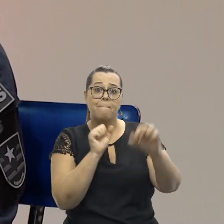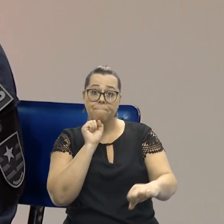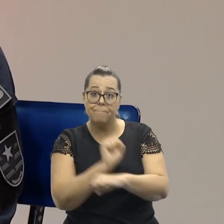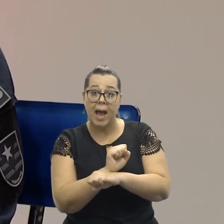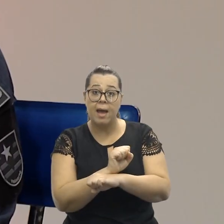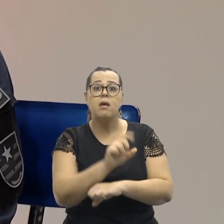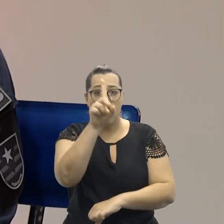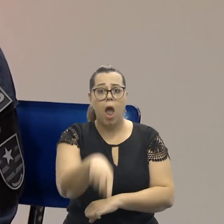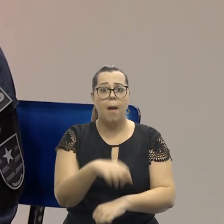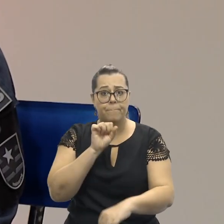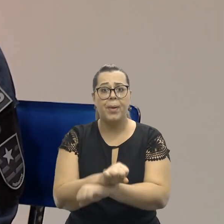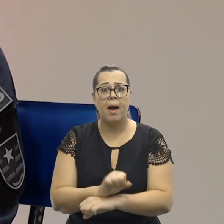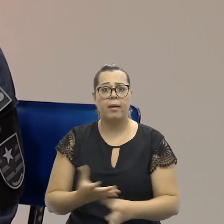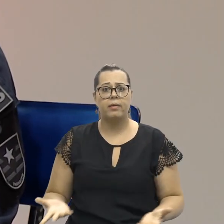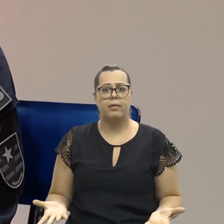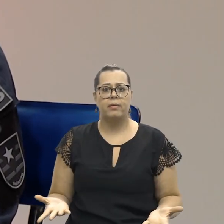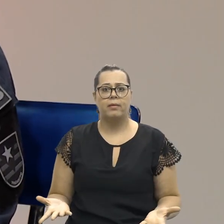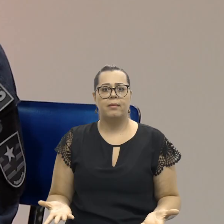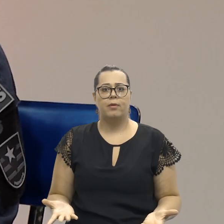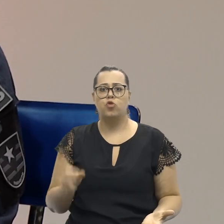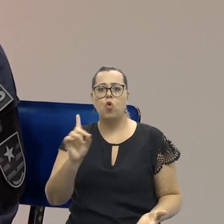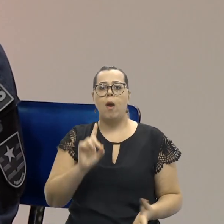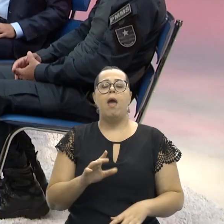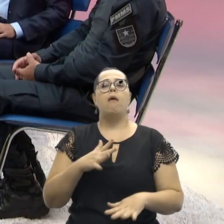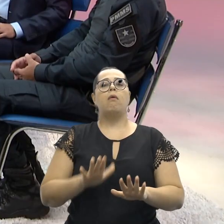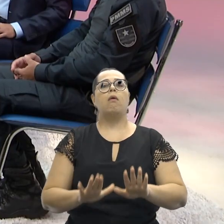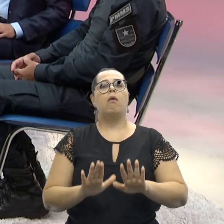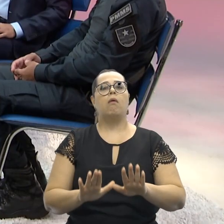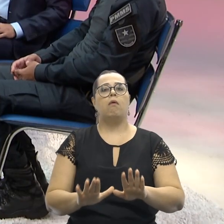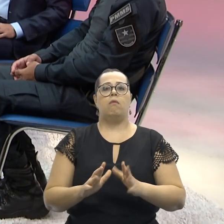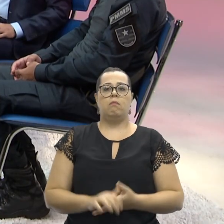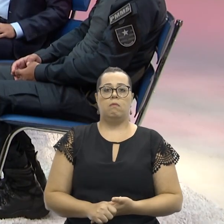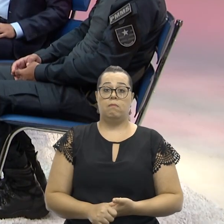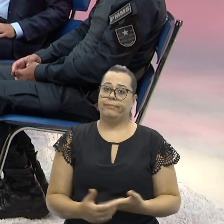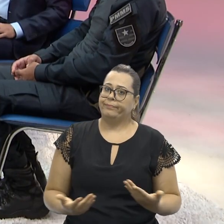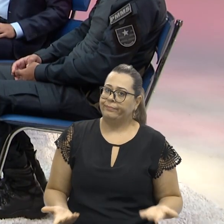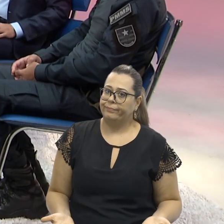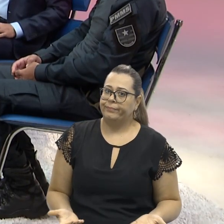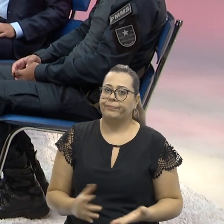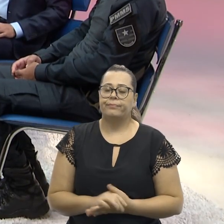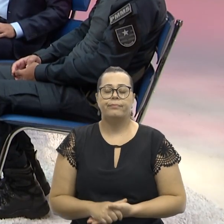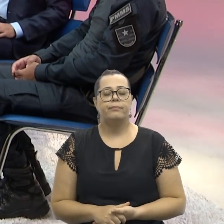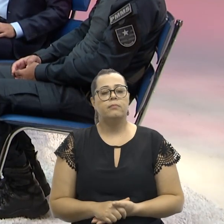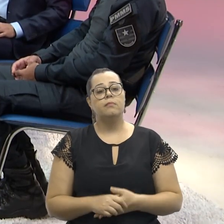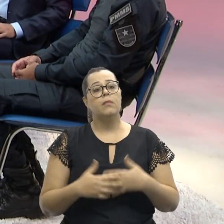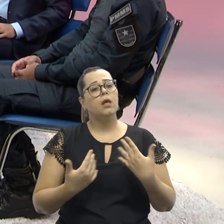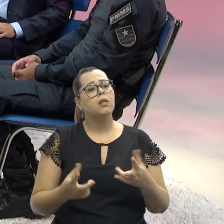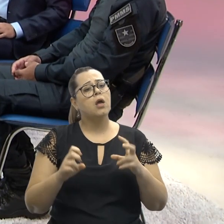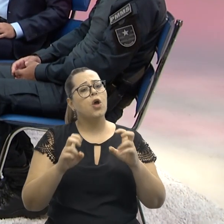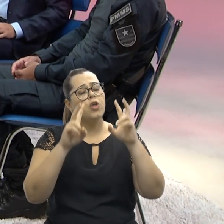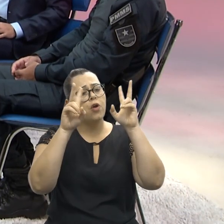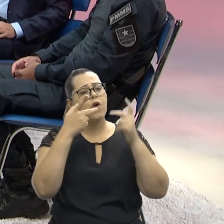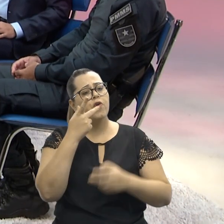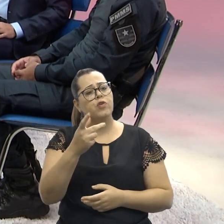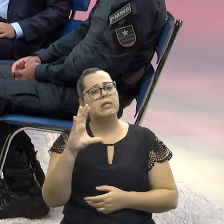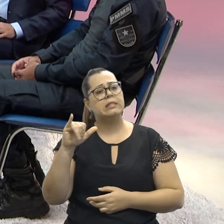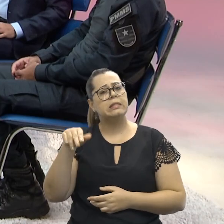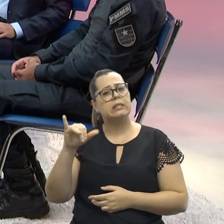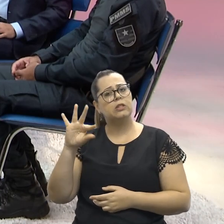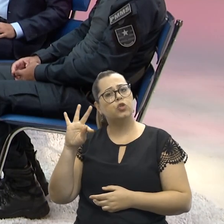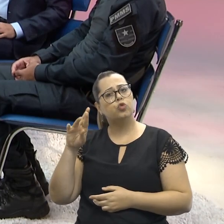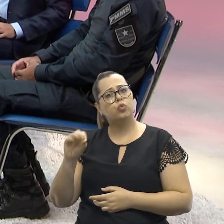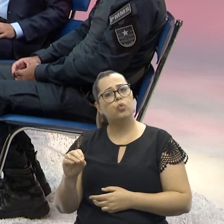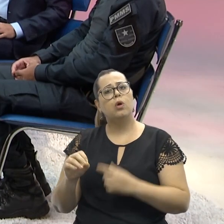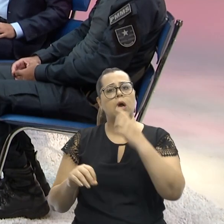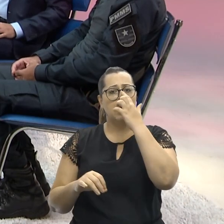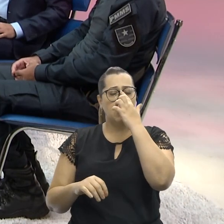pare é para parar, né? É bem óbvio, mas é verdade. E em relação a esses sinistros, né, que